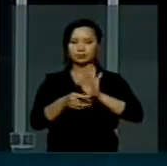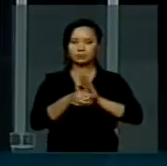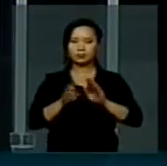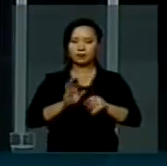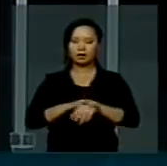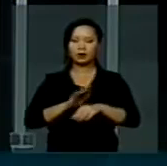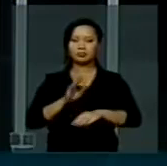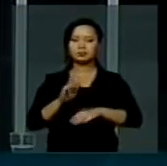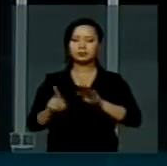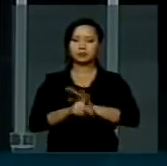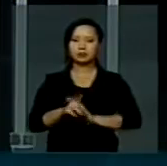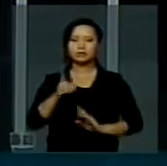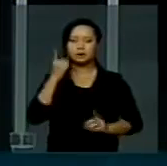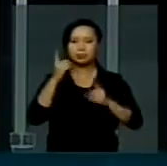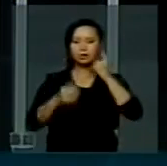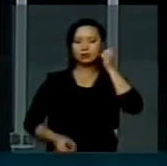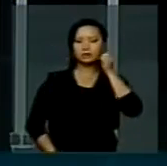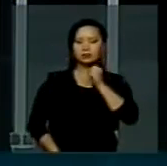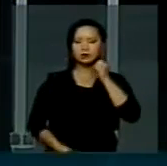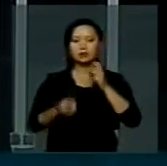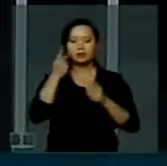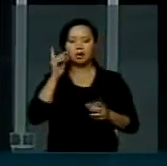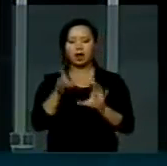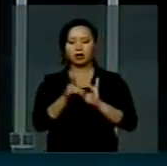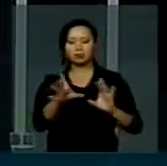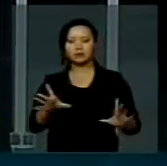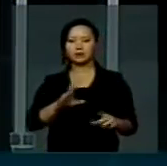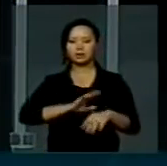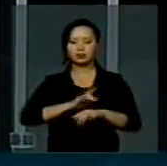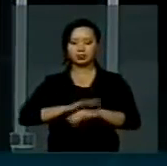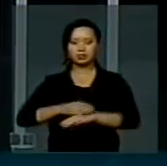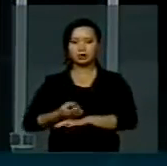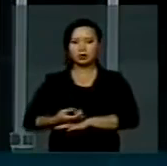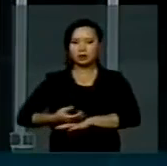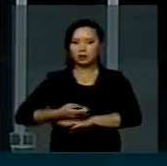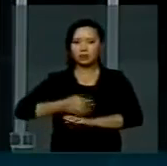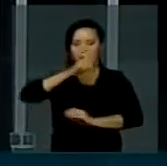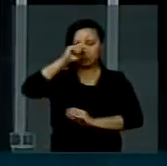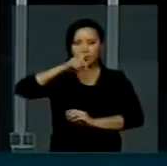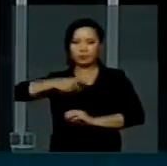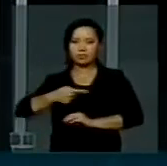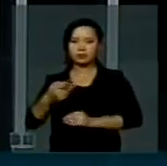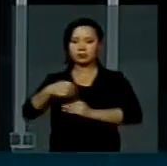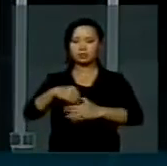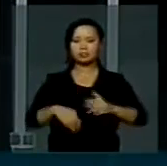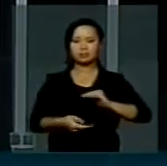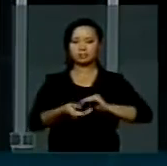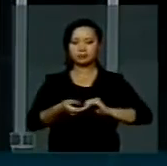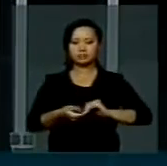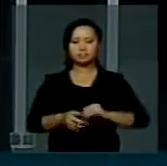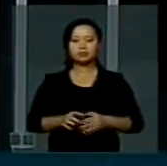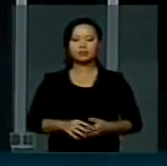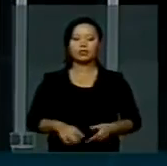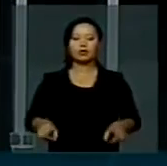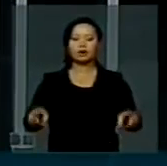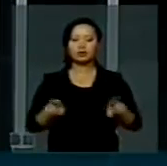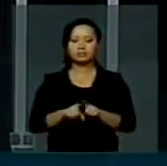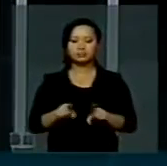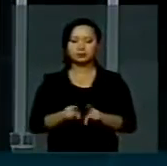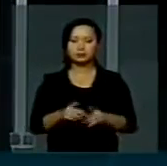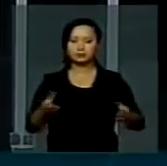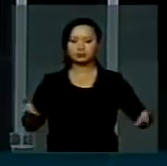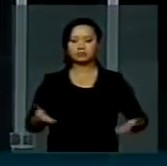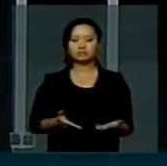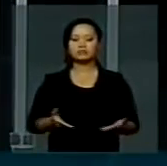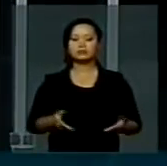autonomia, para dar liberdade aos senhores parlamentares no Congresso Nacional. E, ao mesmo tempo, com a compreensão do momento que o país precisa hoje,